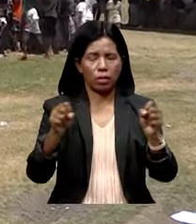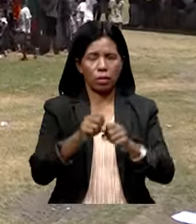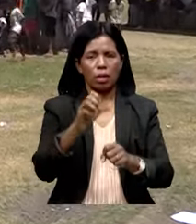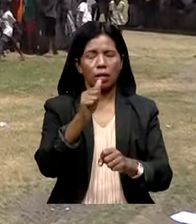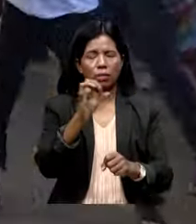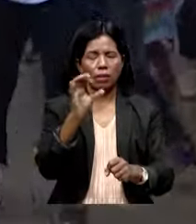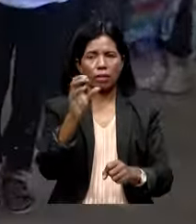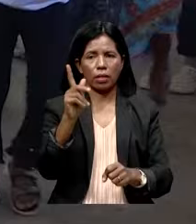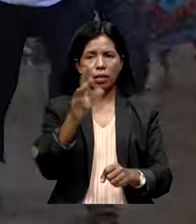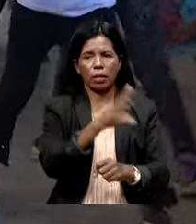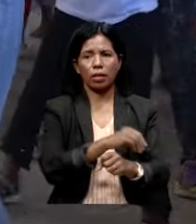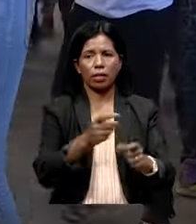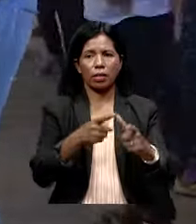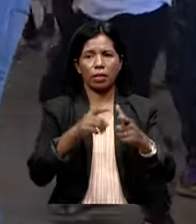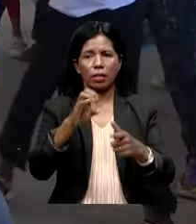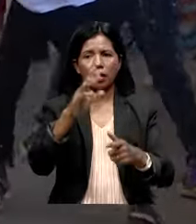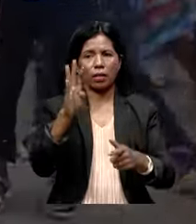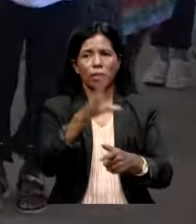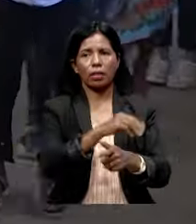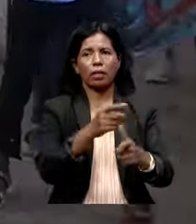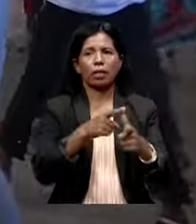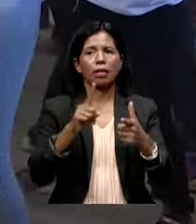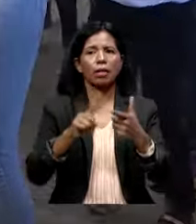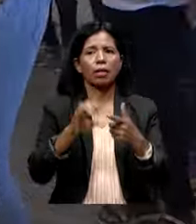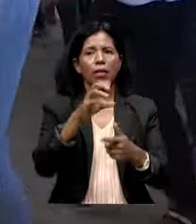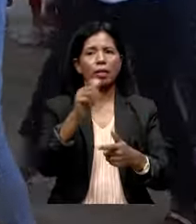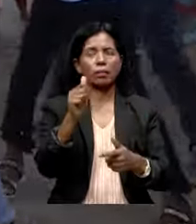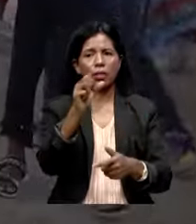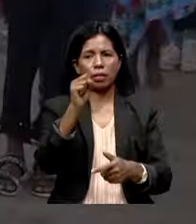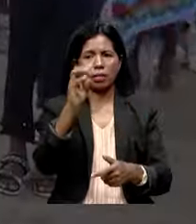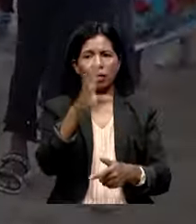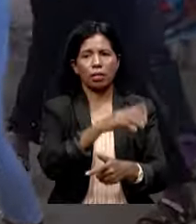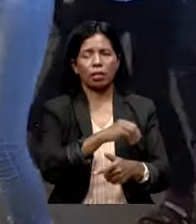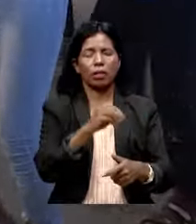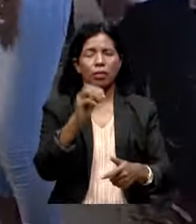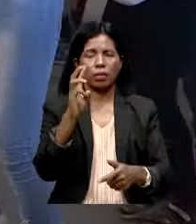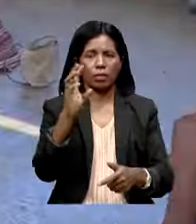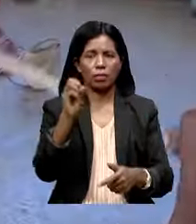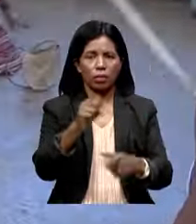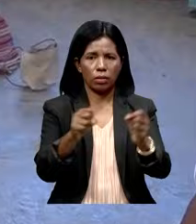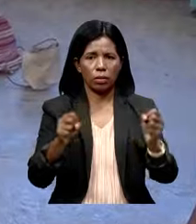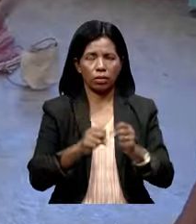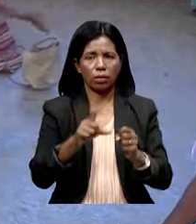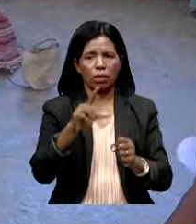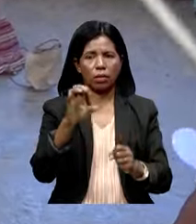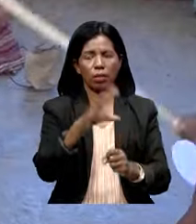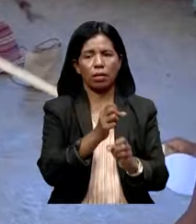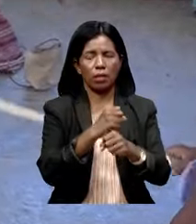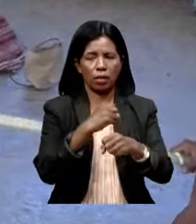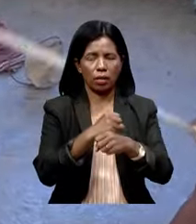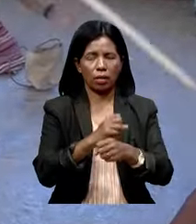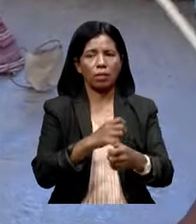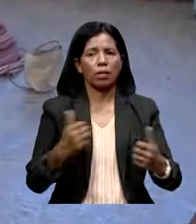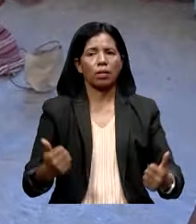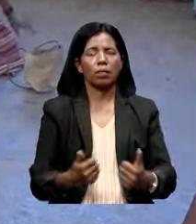afloikai bahatata ira Bin de baixo, ira bin de cima, wani uma no suku loyulu realiza mos